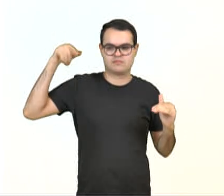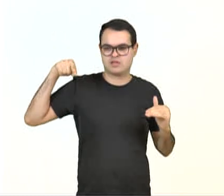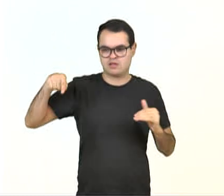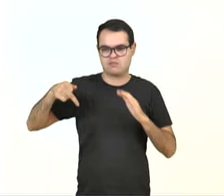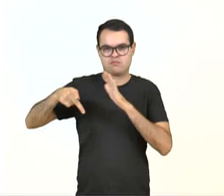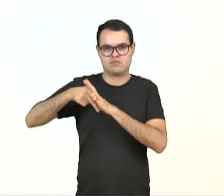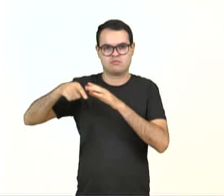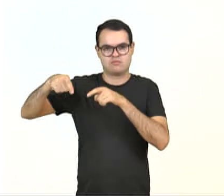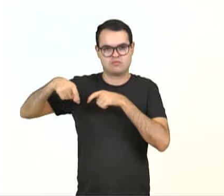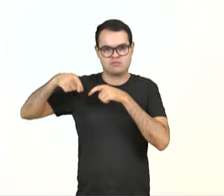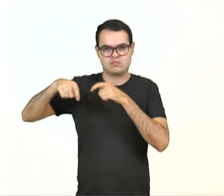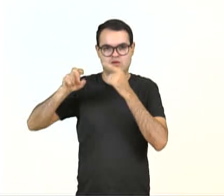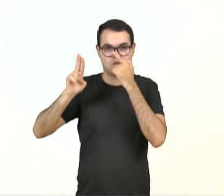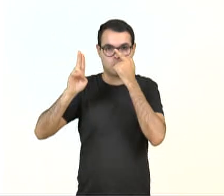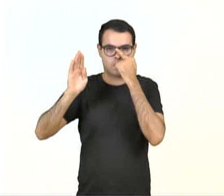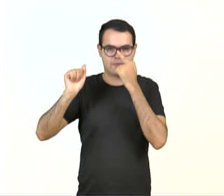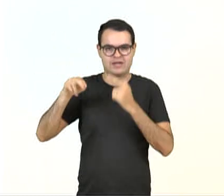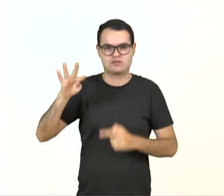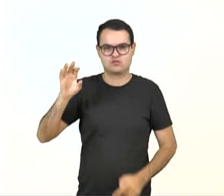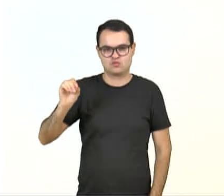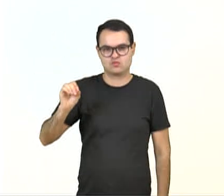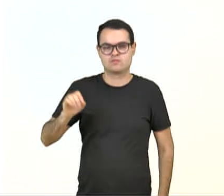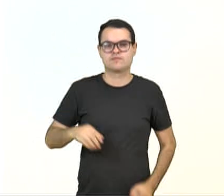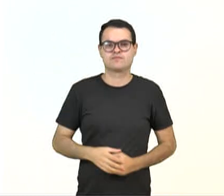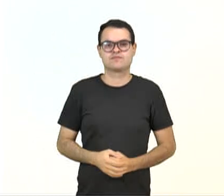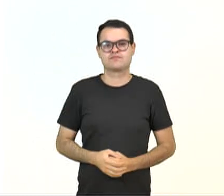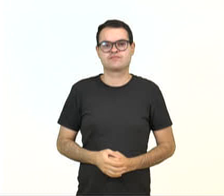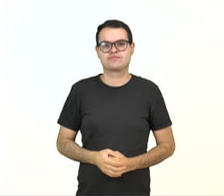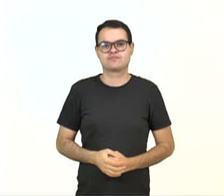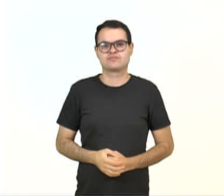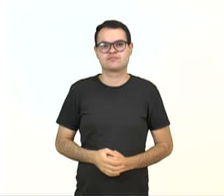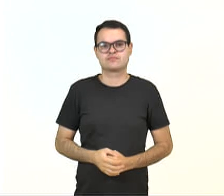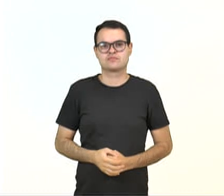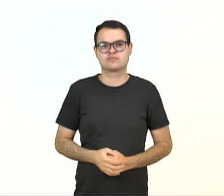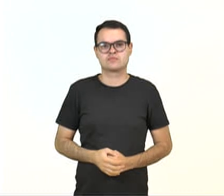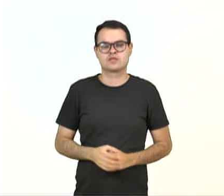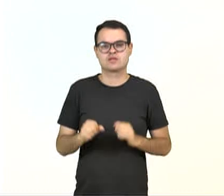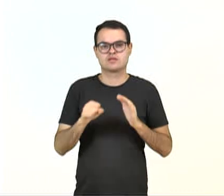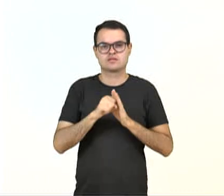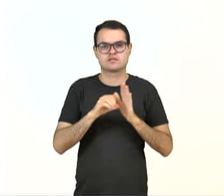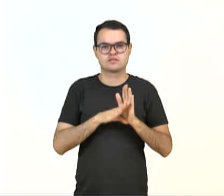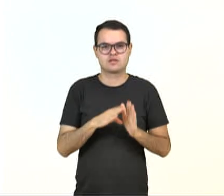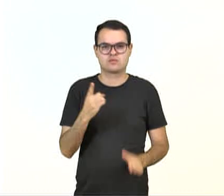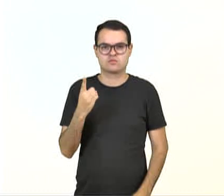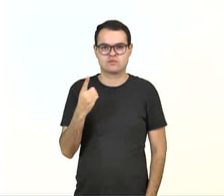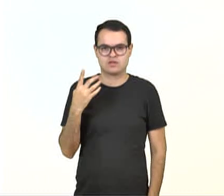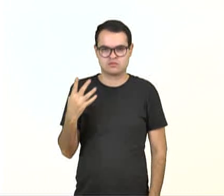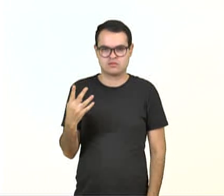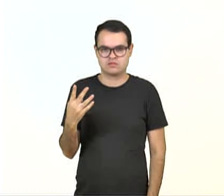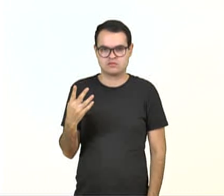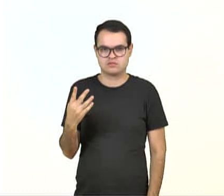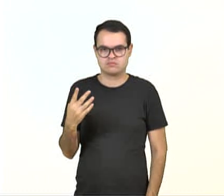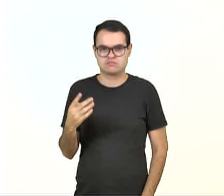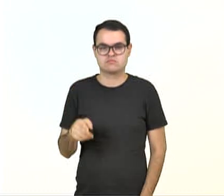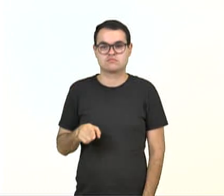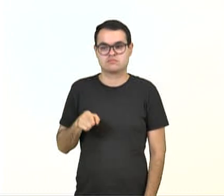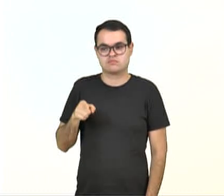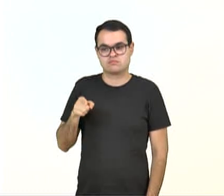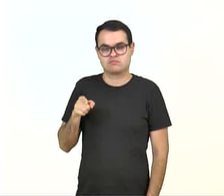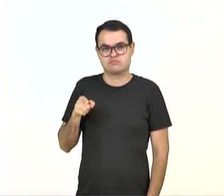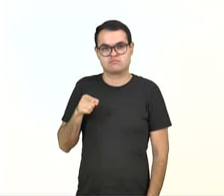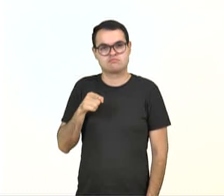povo banto. E, durante o século XIV, os Tutsis,